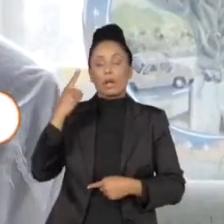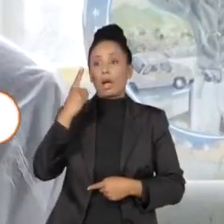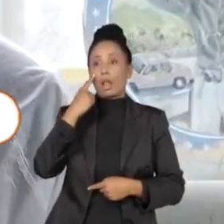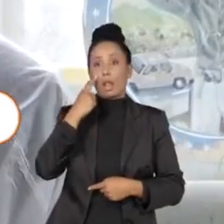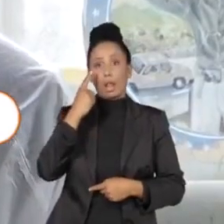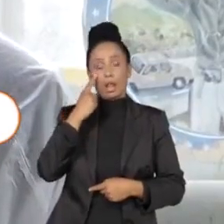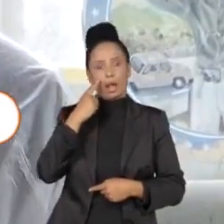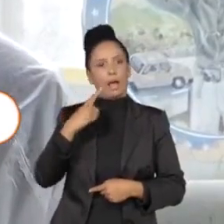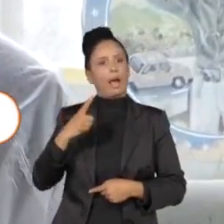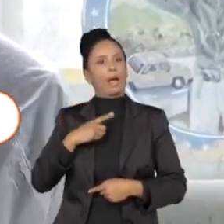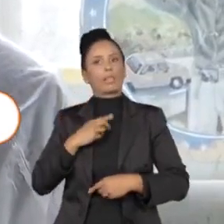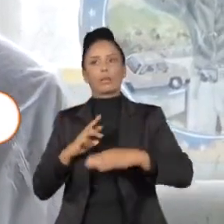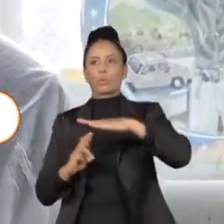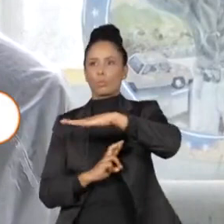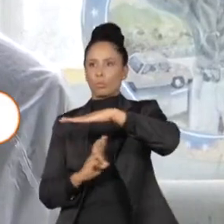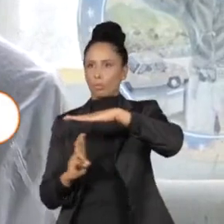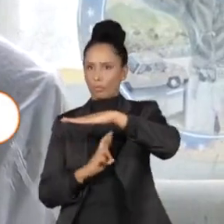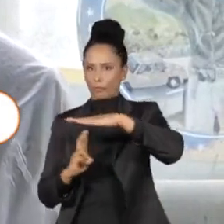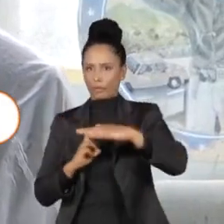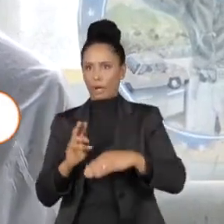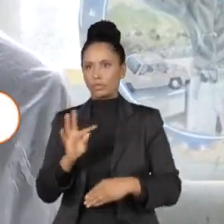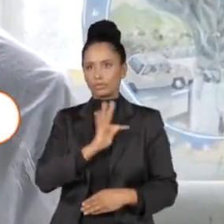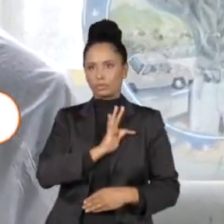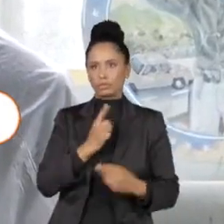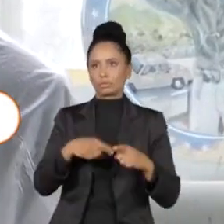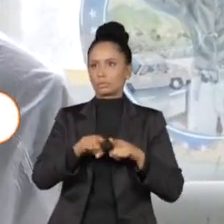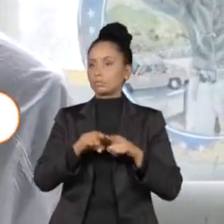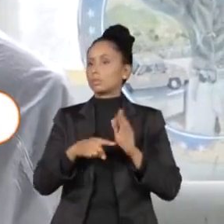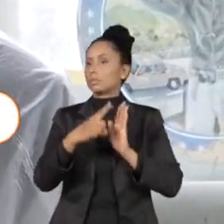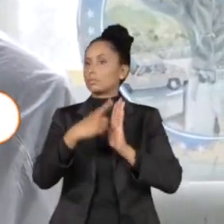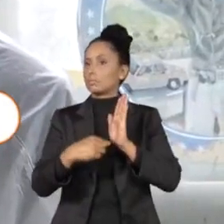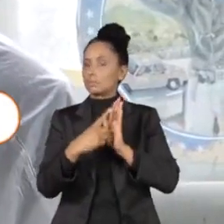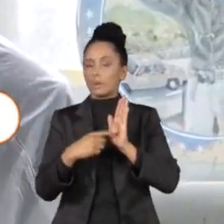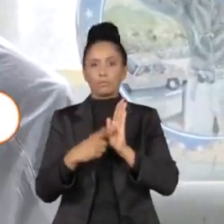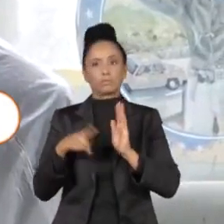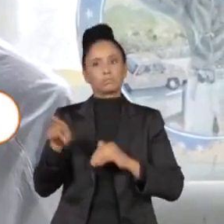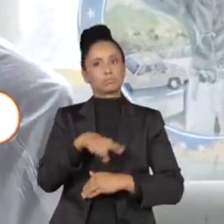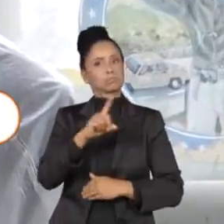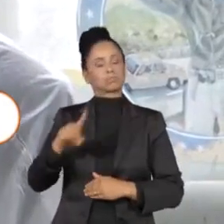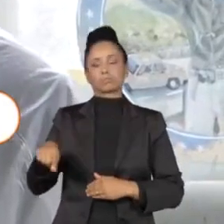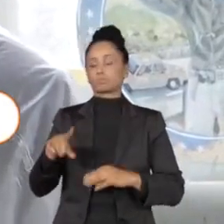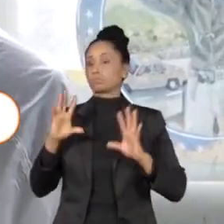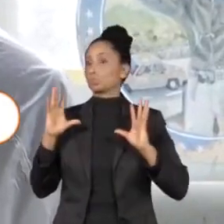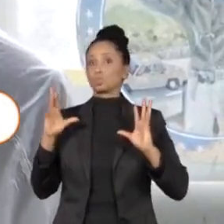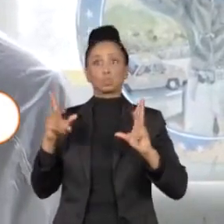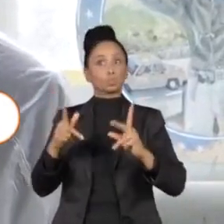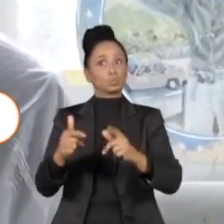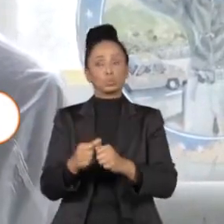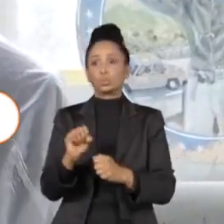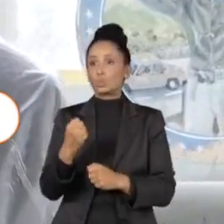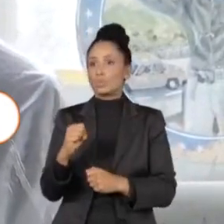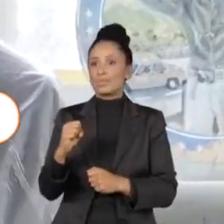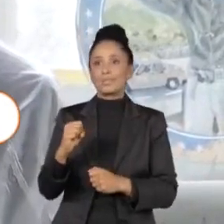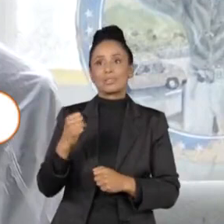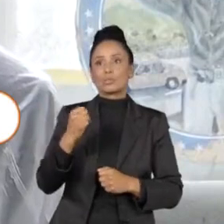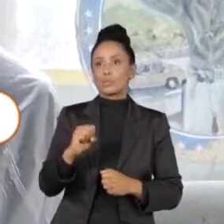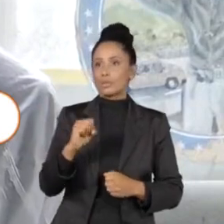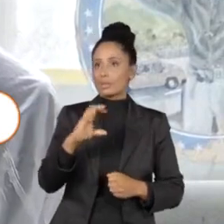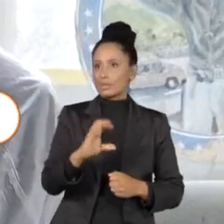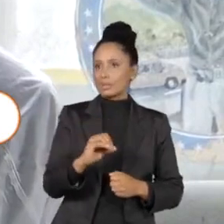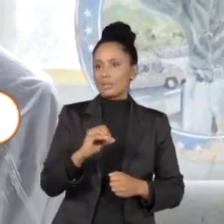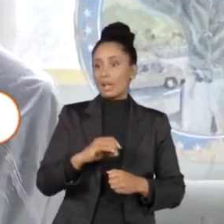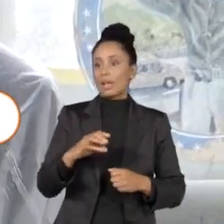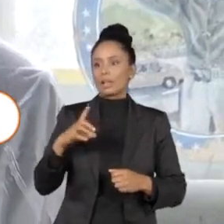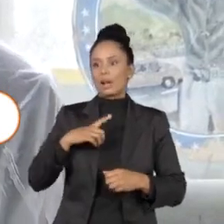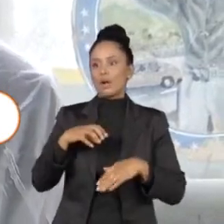do Tietê e Barra Funda, que ficam na capital, foram canceladas até esta terça-feira 880